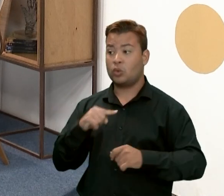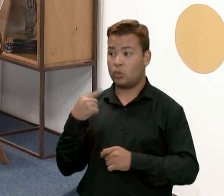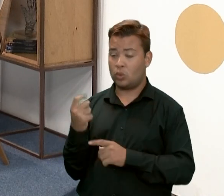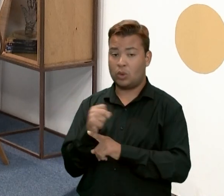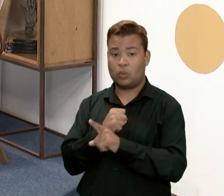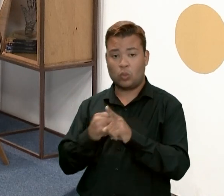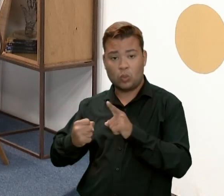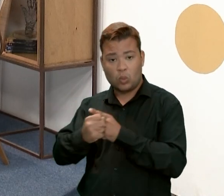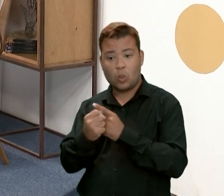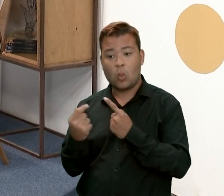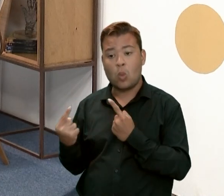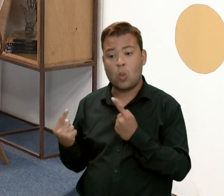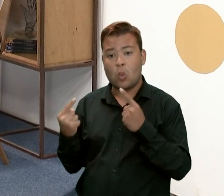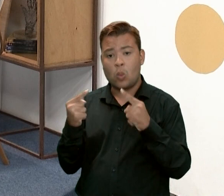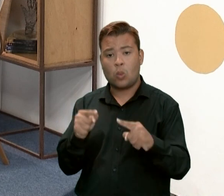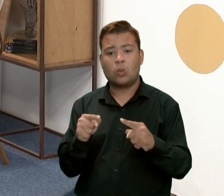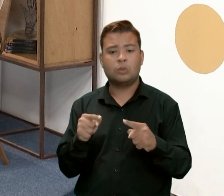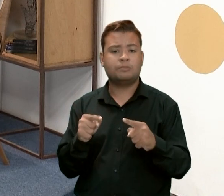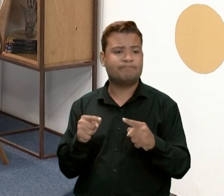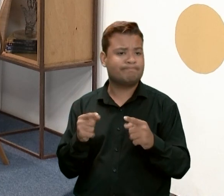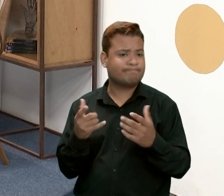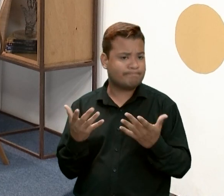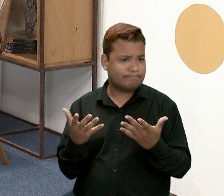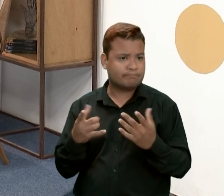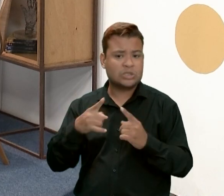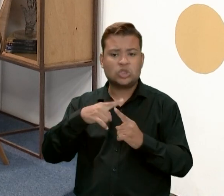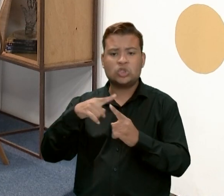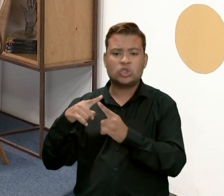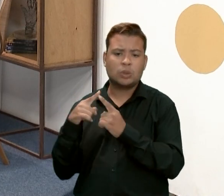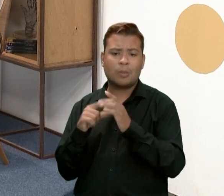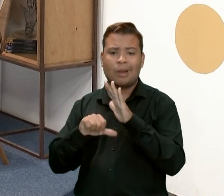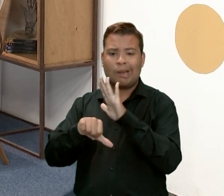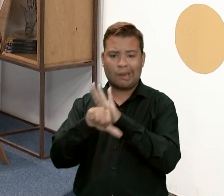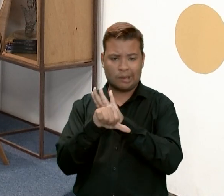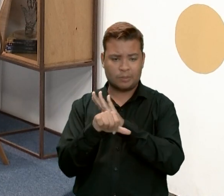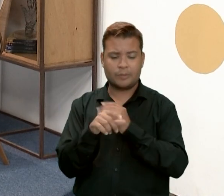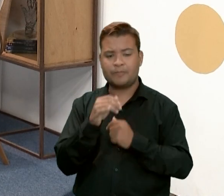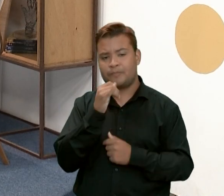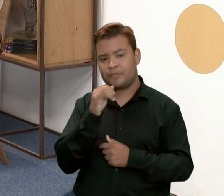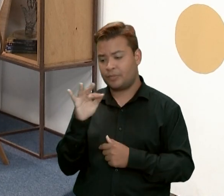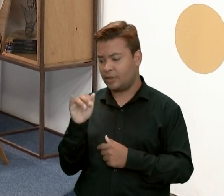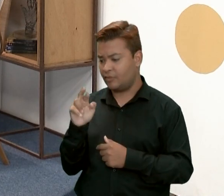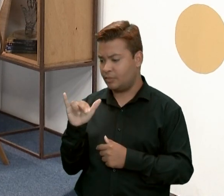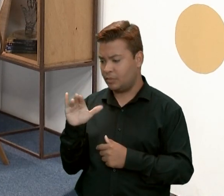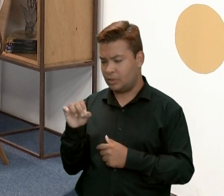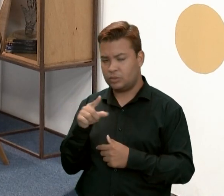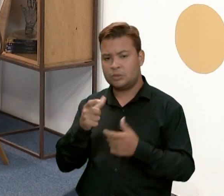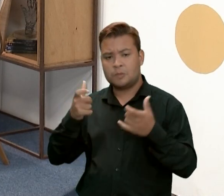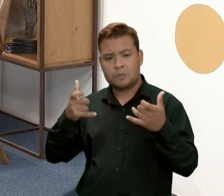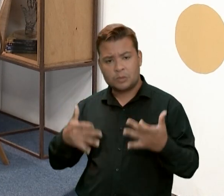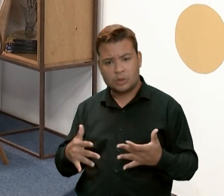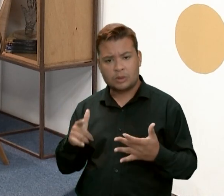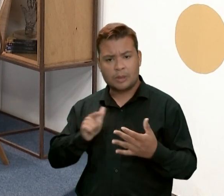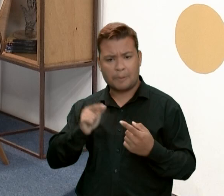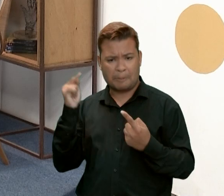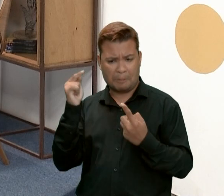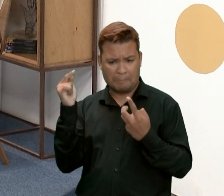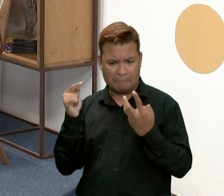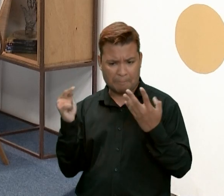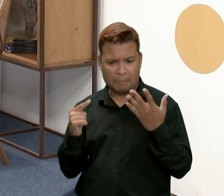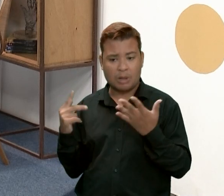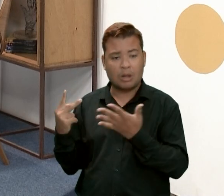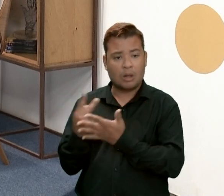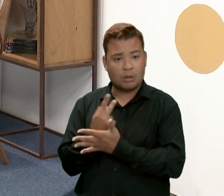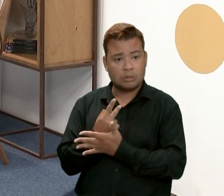sociedade, combater todos esses tipos de crimes, né? O Fabrício citou vários tipos de casos, né, em que os direitos humanos